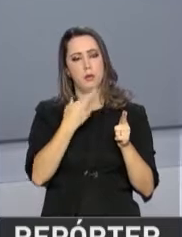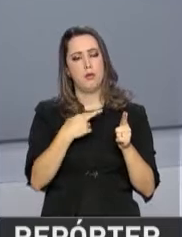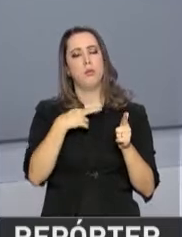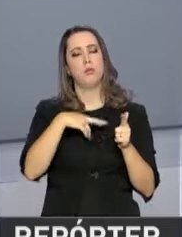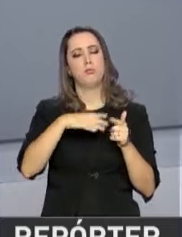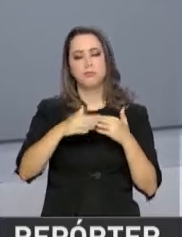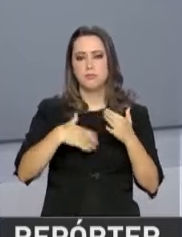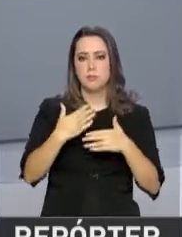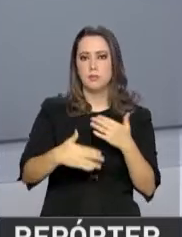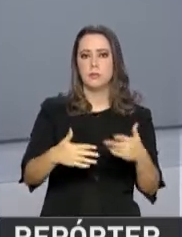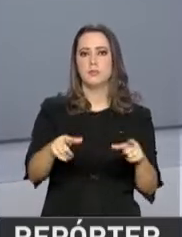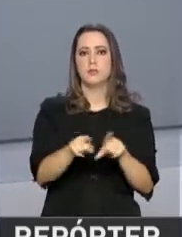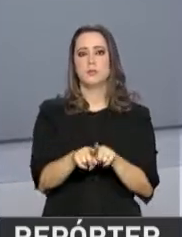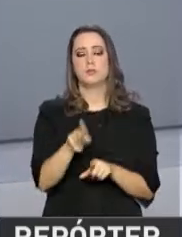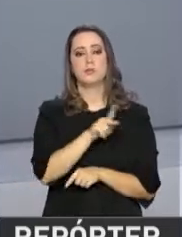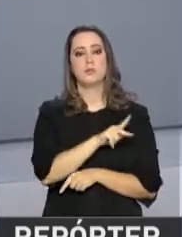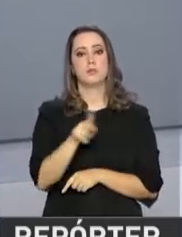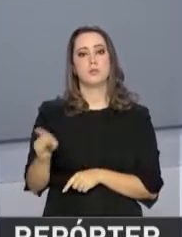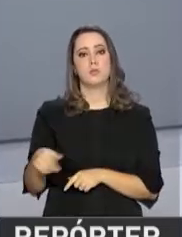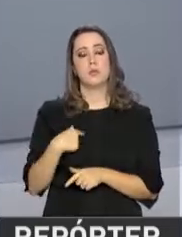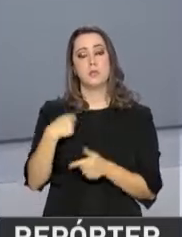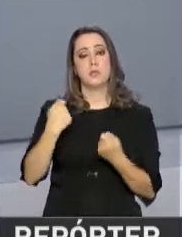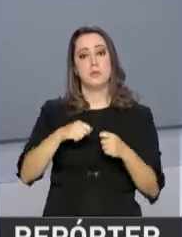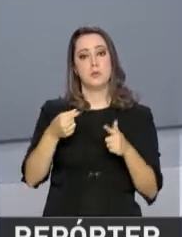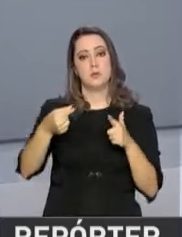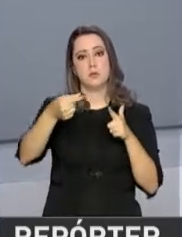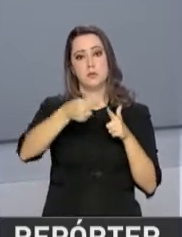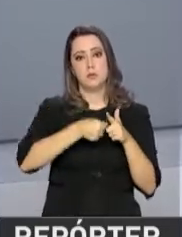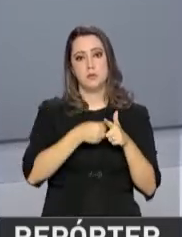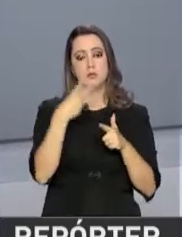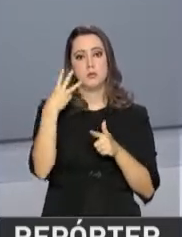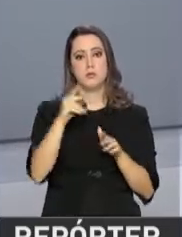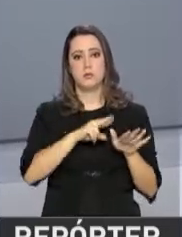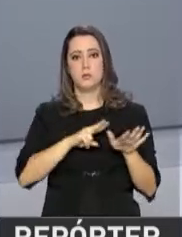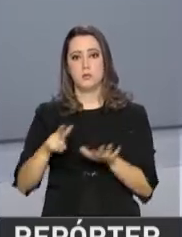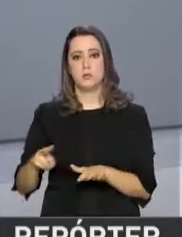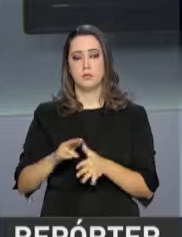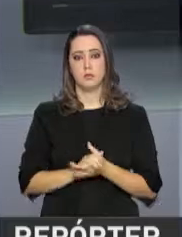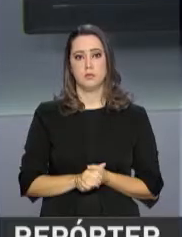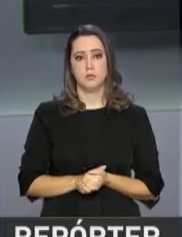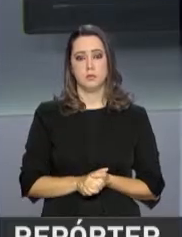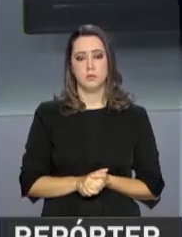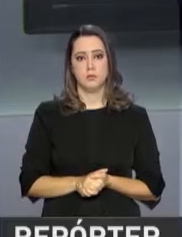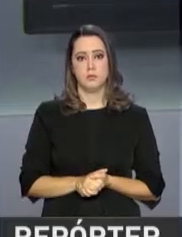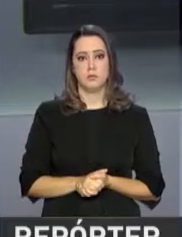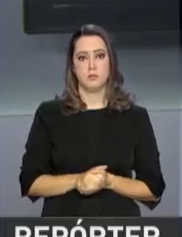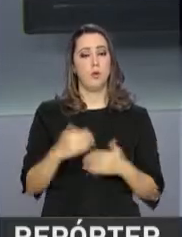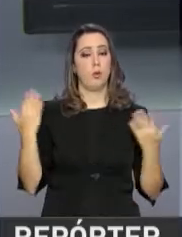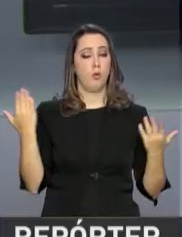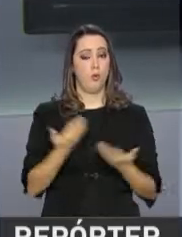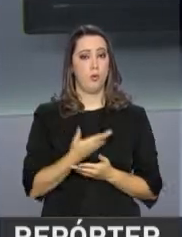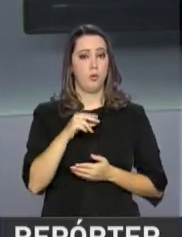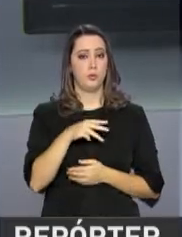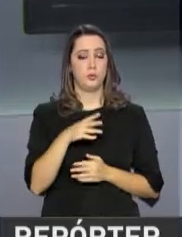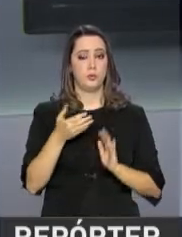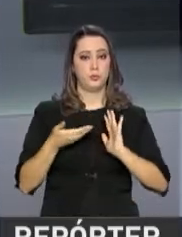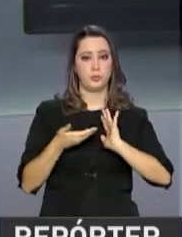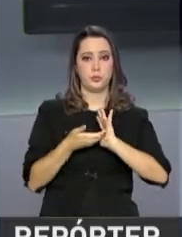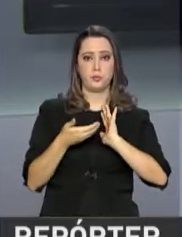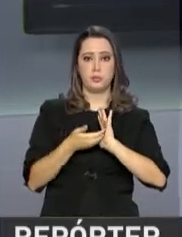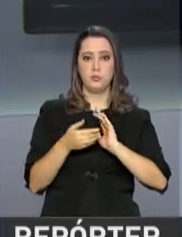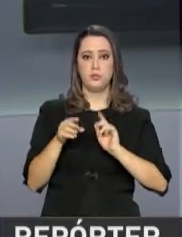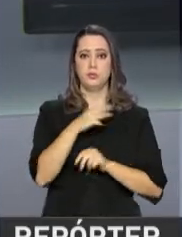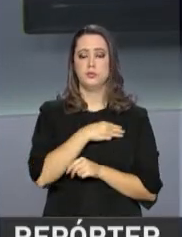e duradouro o presidente vai ficar com a sonda por pelo menos três semanas hoje na câmara dos deputados o ministro